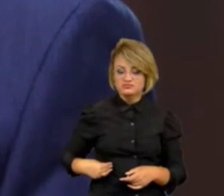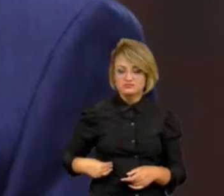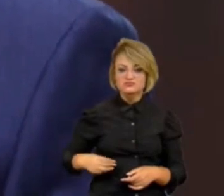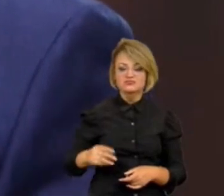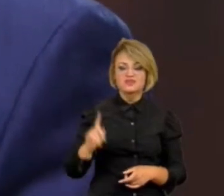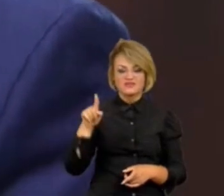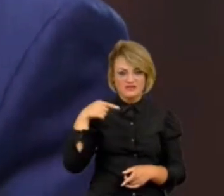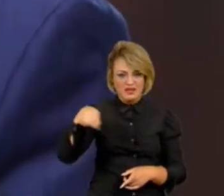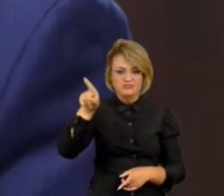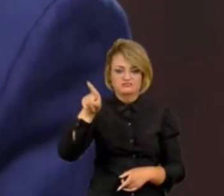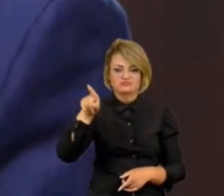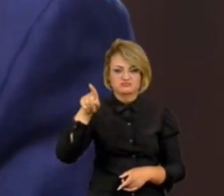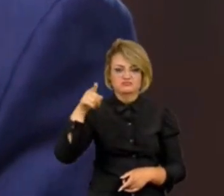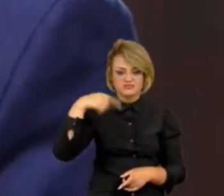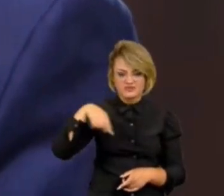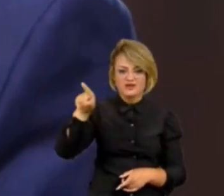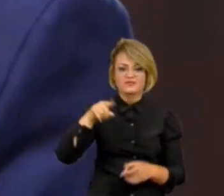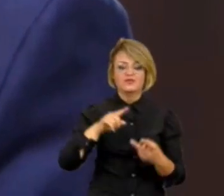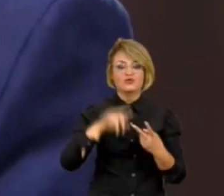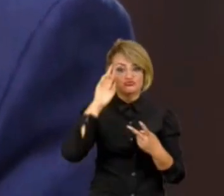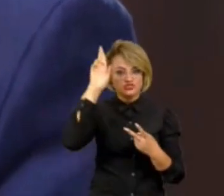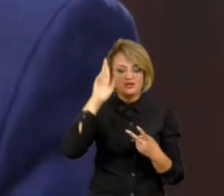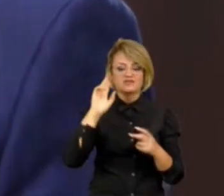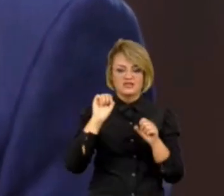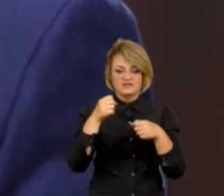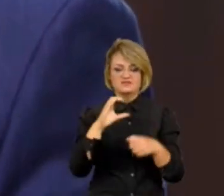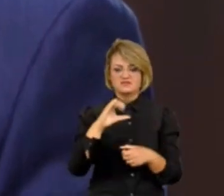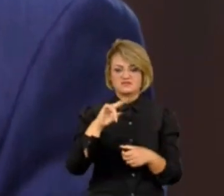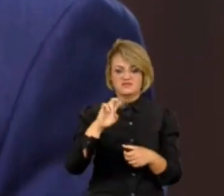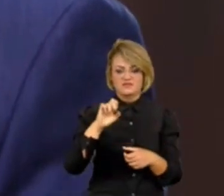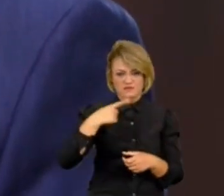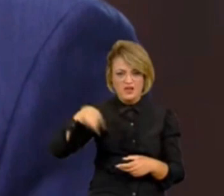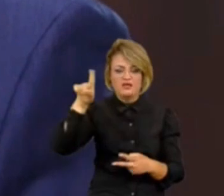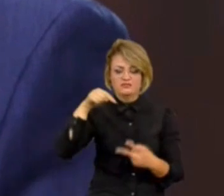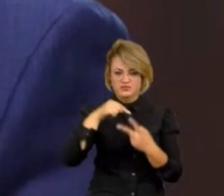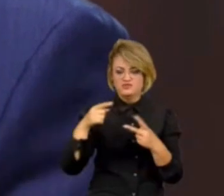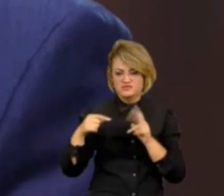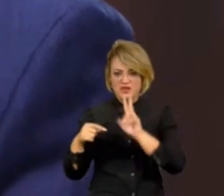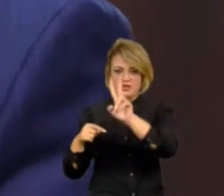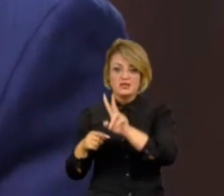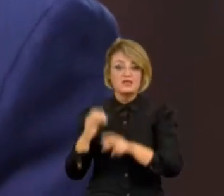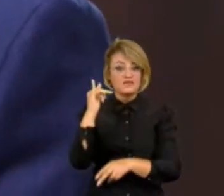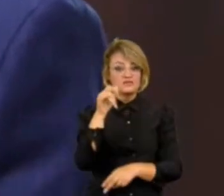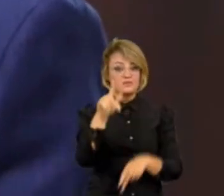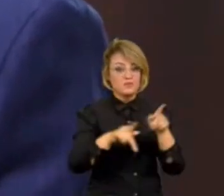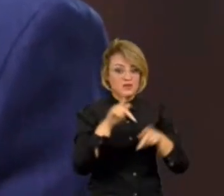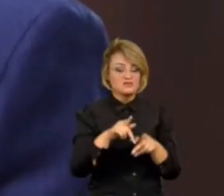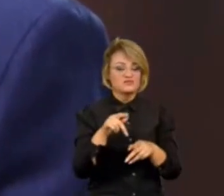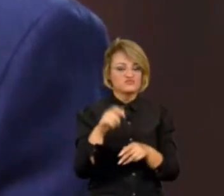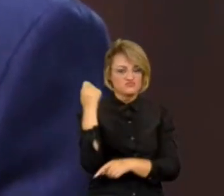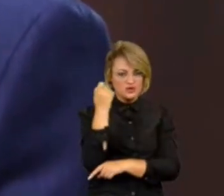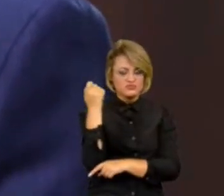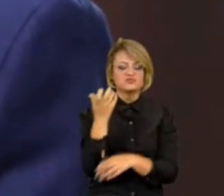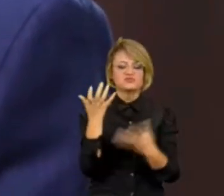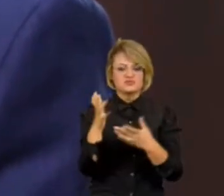Defesa Civil vai ao Rio Grande do Sul, e outra vez dizer ao povo gaúcho que nós estamos prontos para ajudar naquilo que for